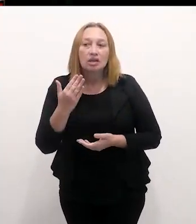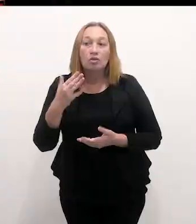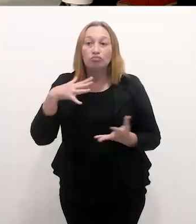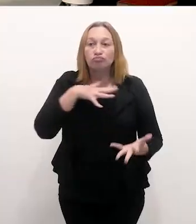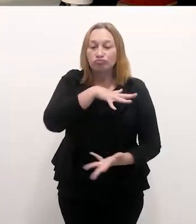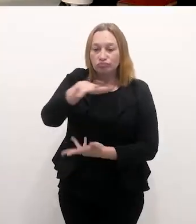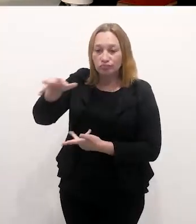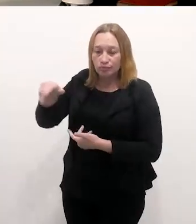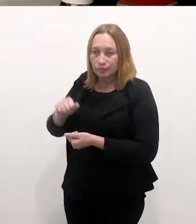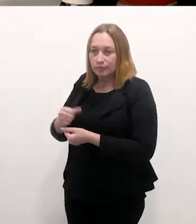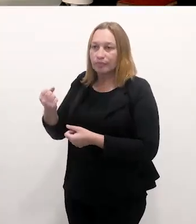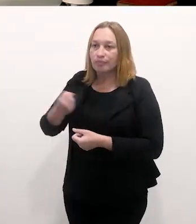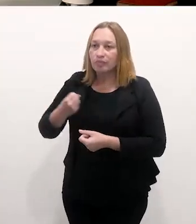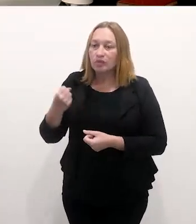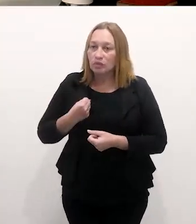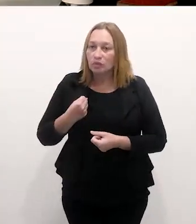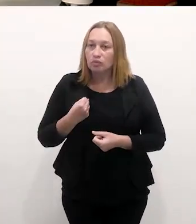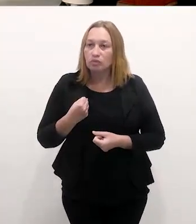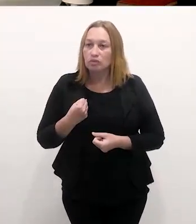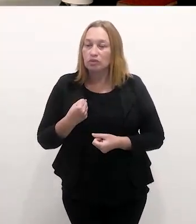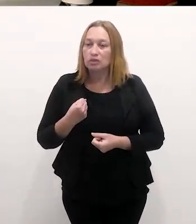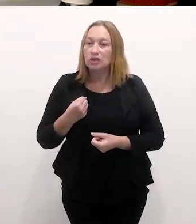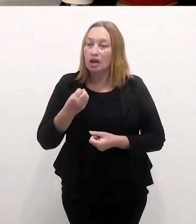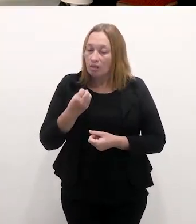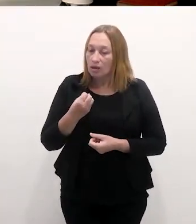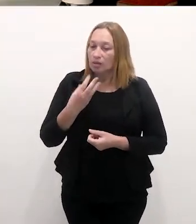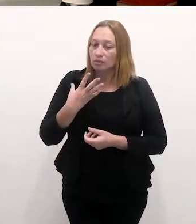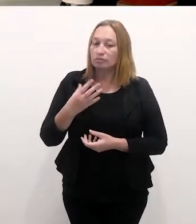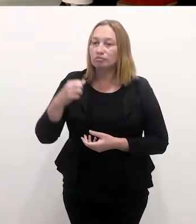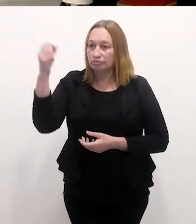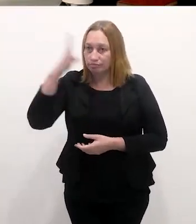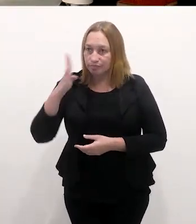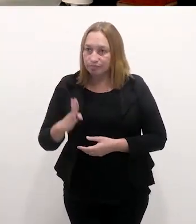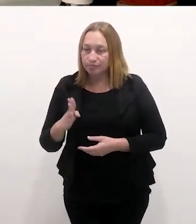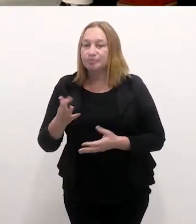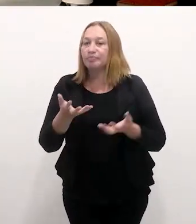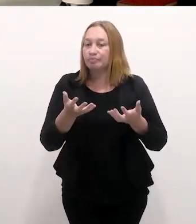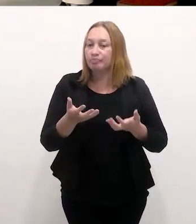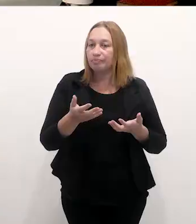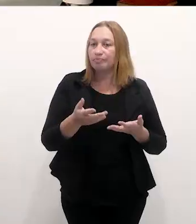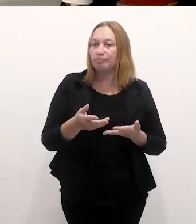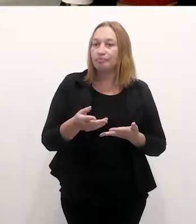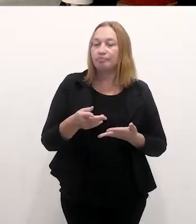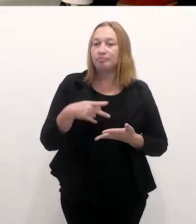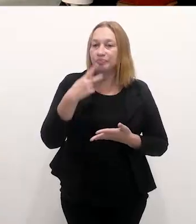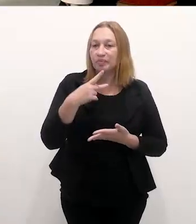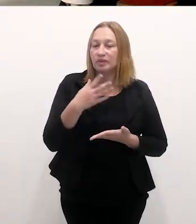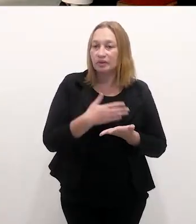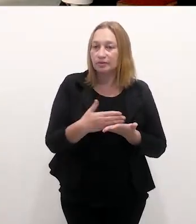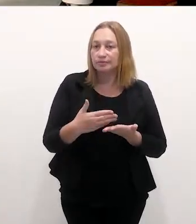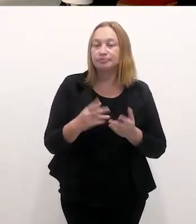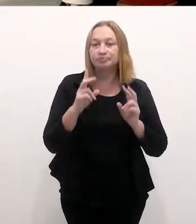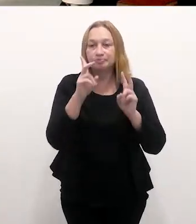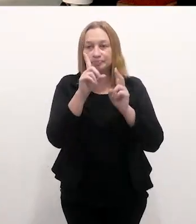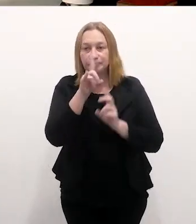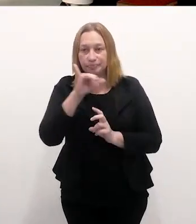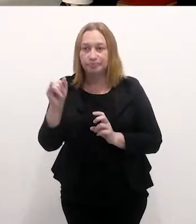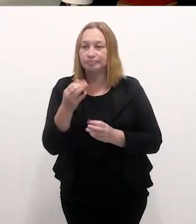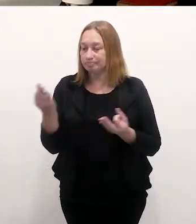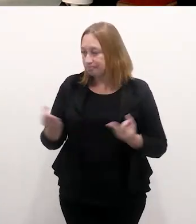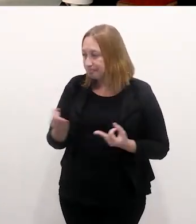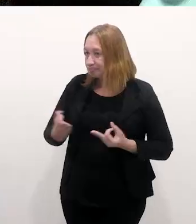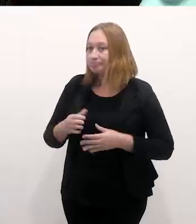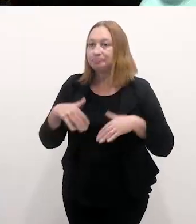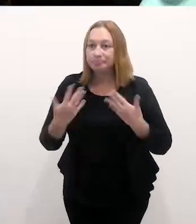em termos mundiais, em números absolutos, é muito significativo para o Brasil. Então, eu queria trazer as suas considerações iniciais sobre essa